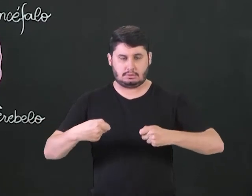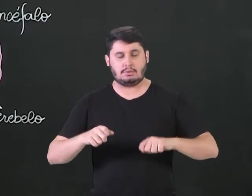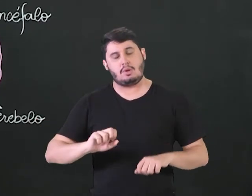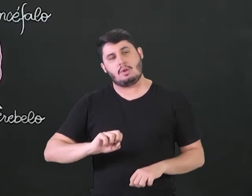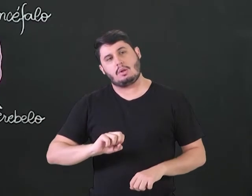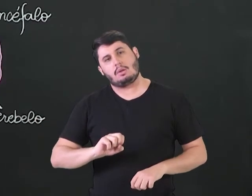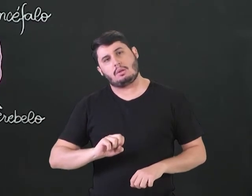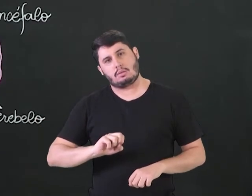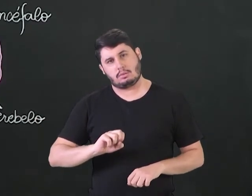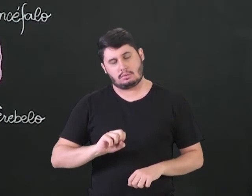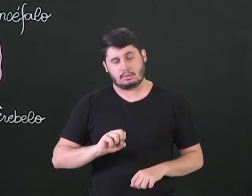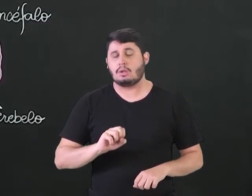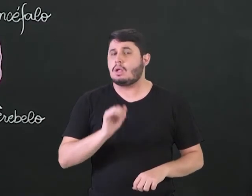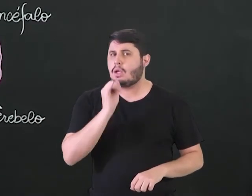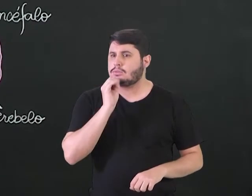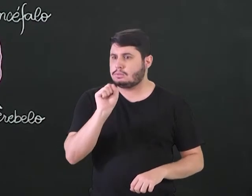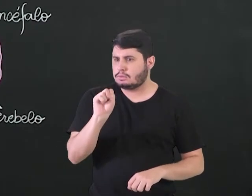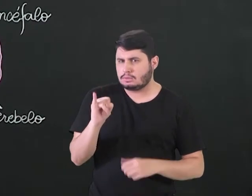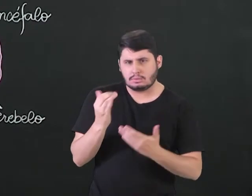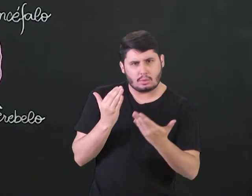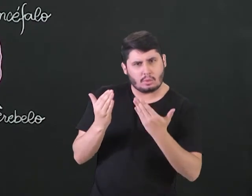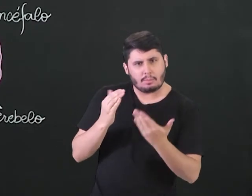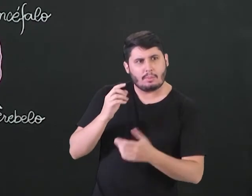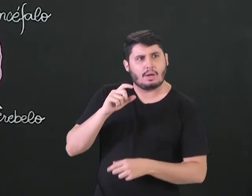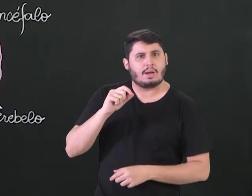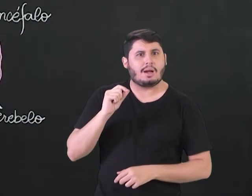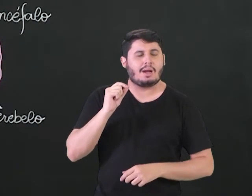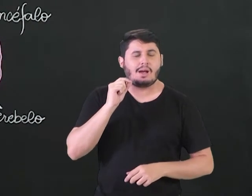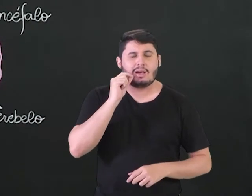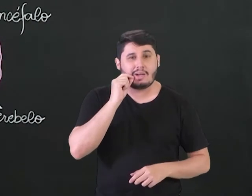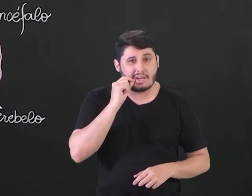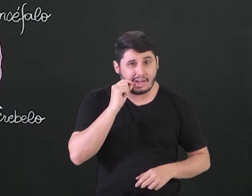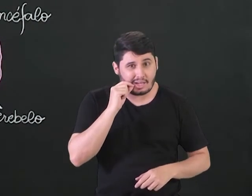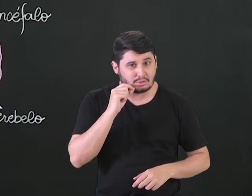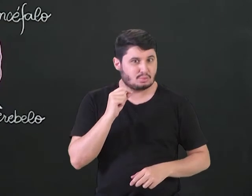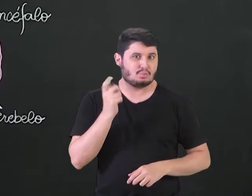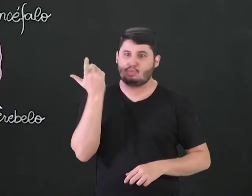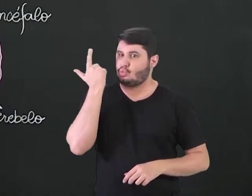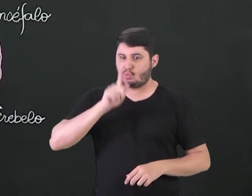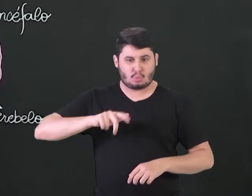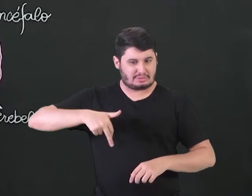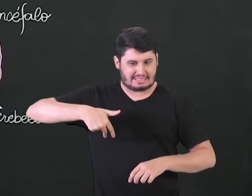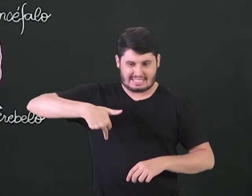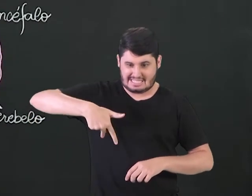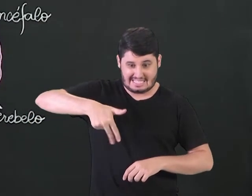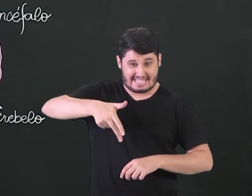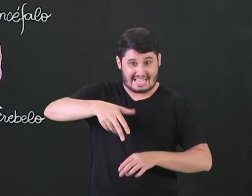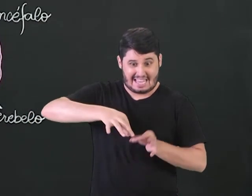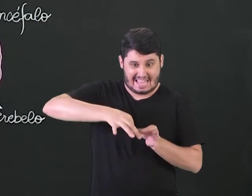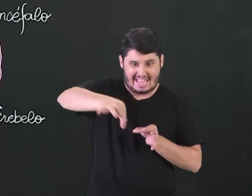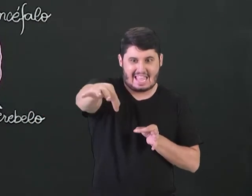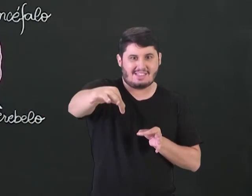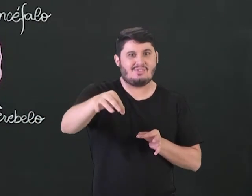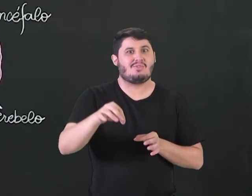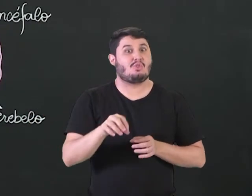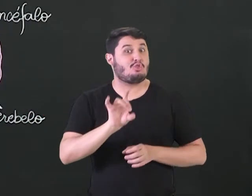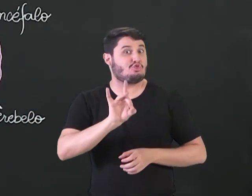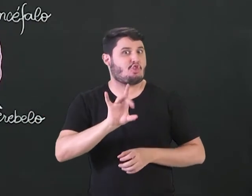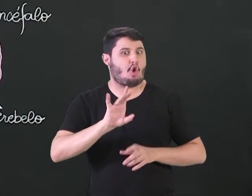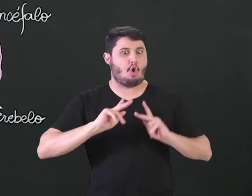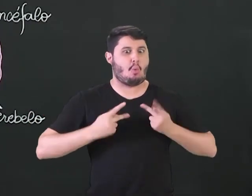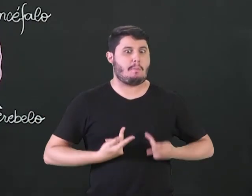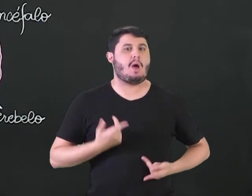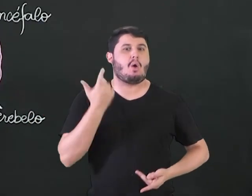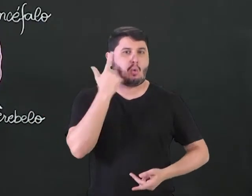por exemplo, mostram que esses animais não conseguem mais andar em linha reta. Para você ver o quão importante é o cerebelo. Além dele, nós temos